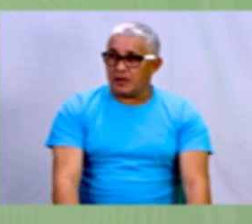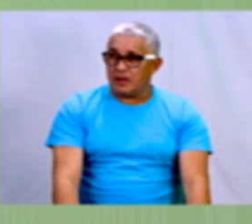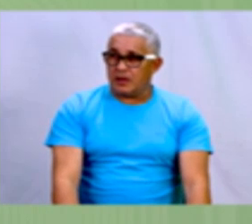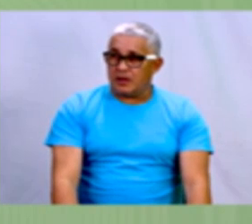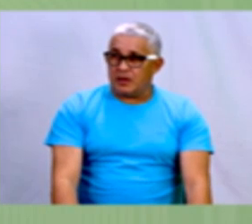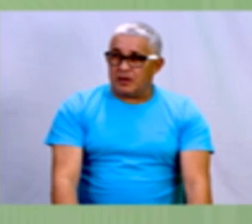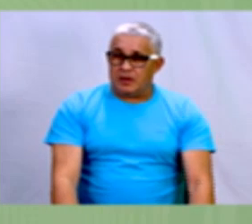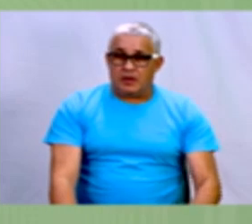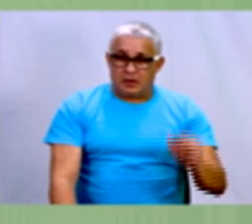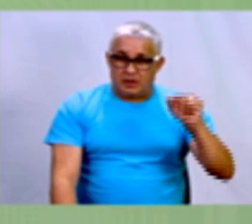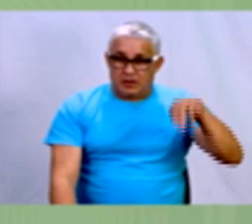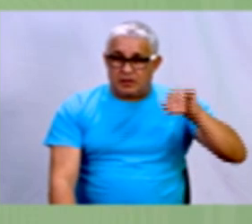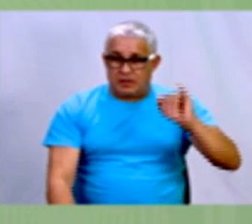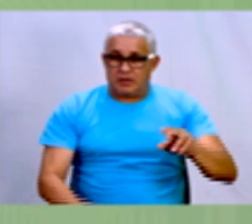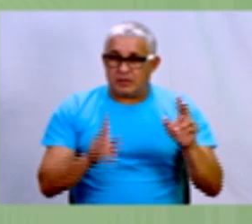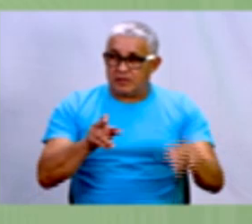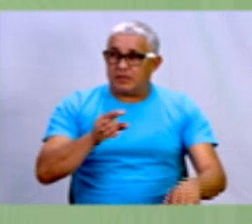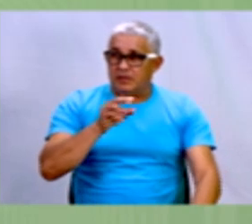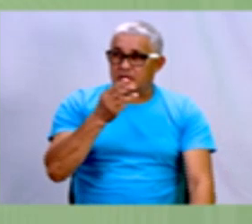a